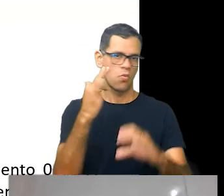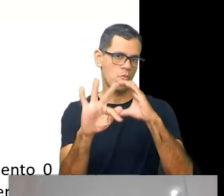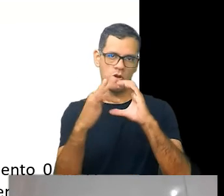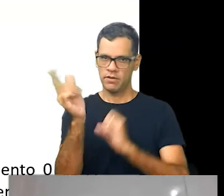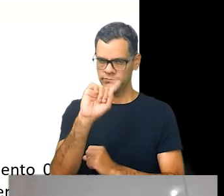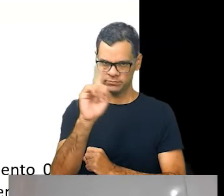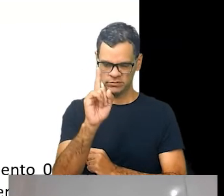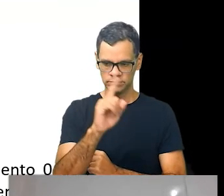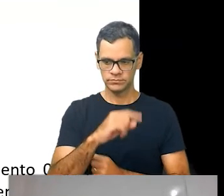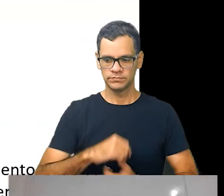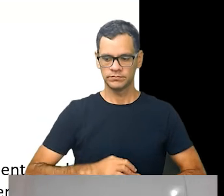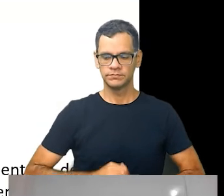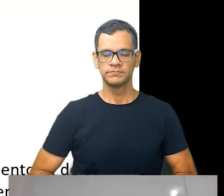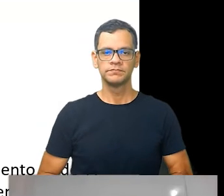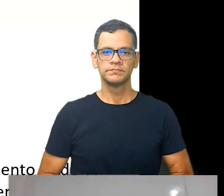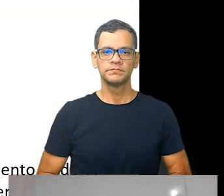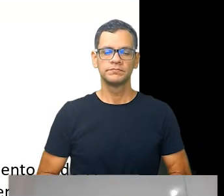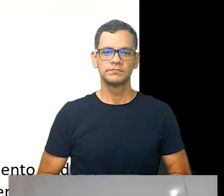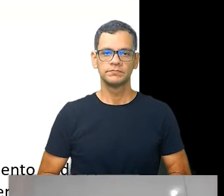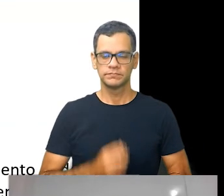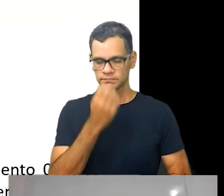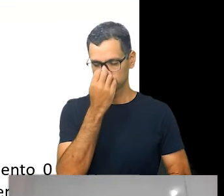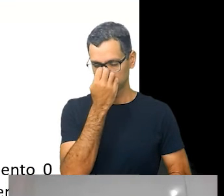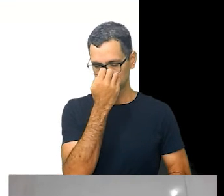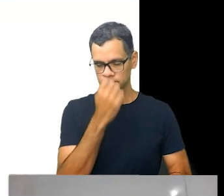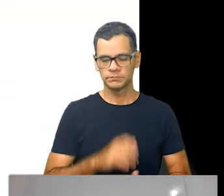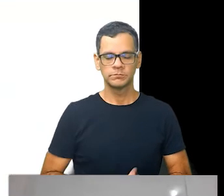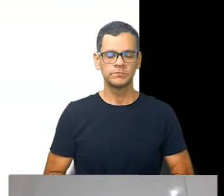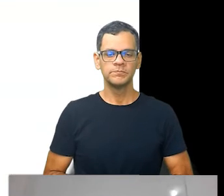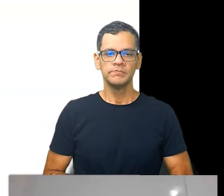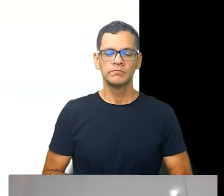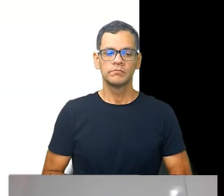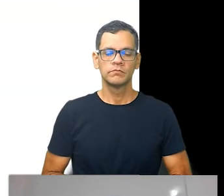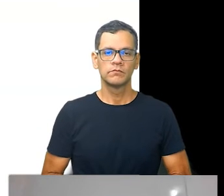único elemento no B. Tá bom? Então esse aqui é um exemplo de não função.